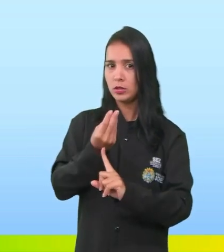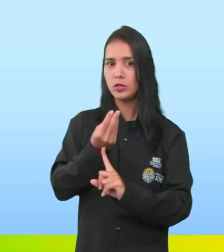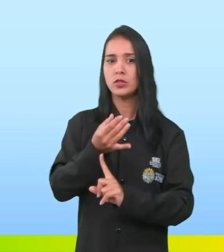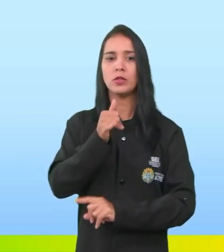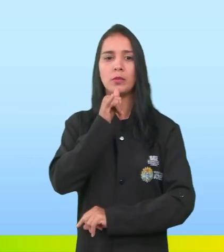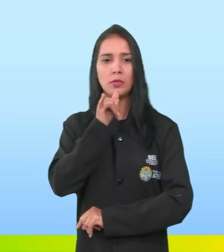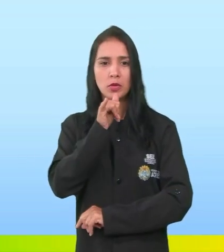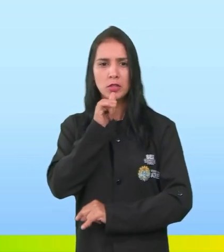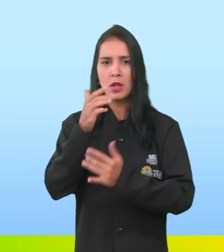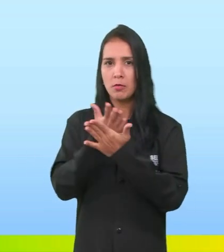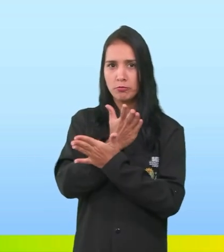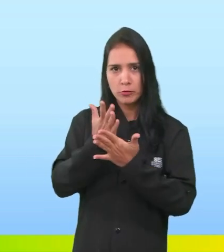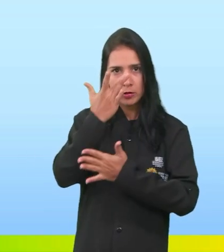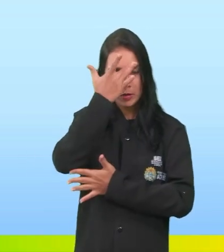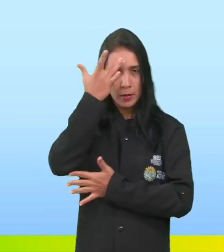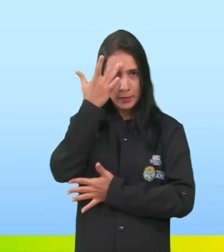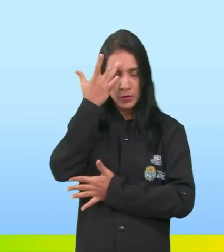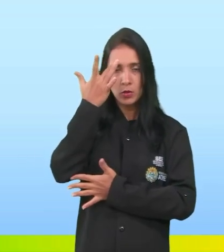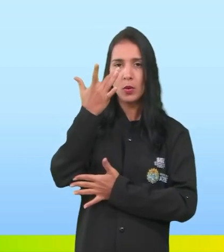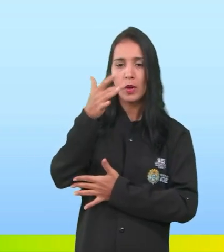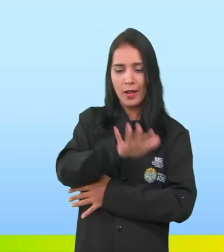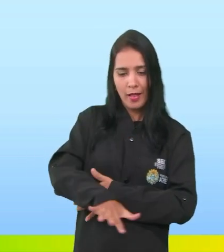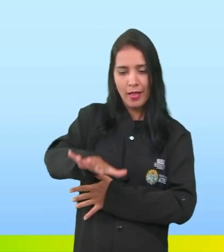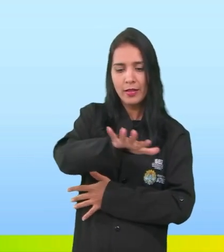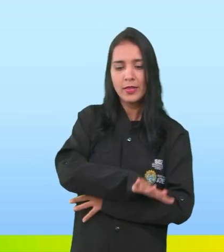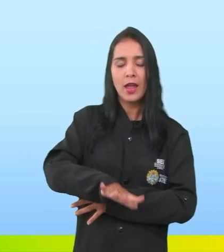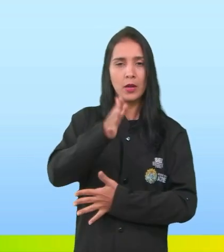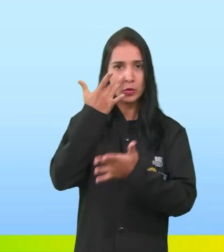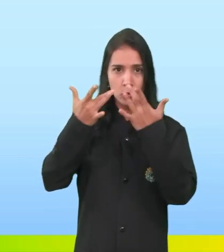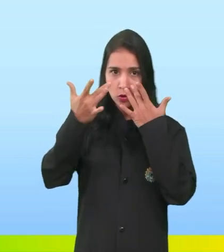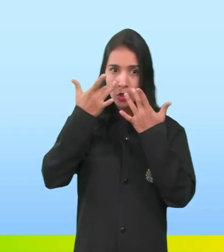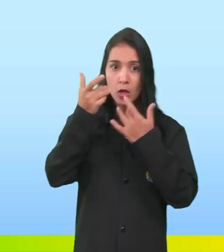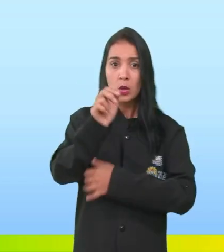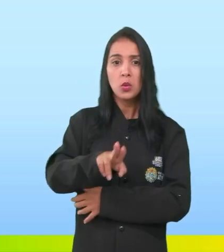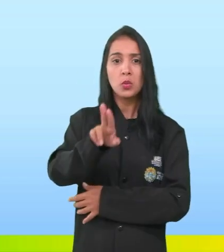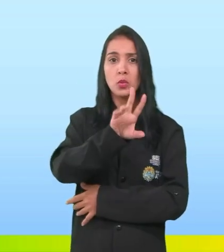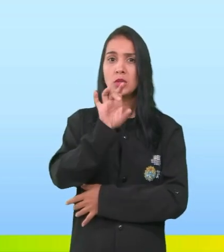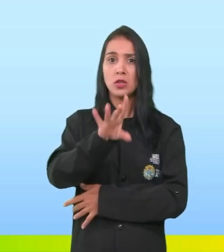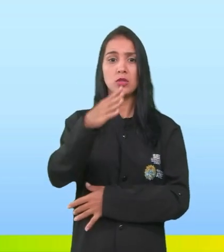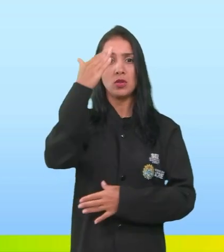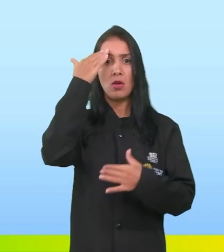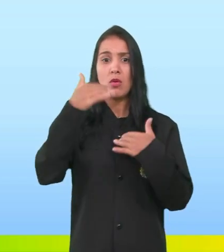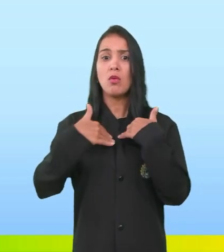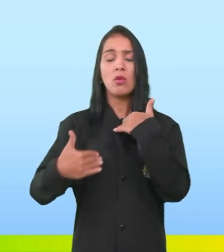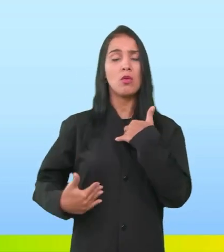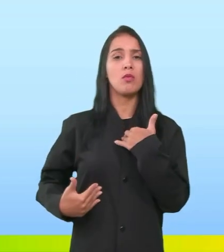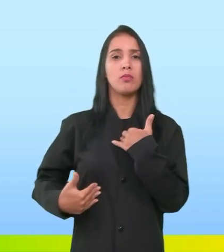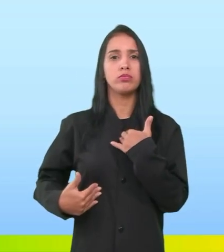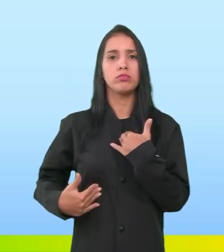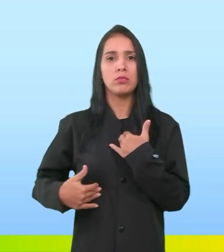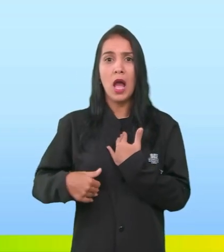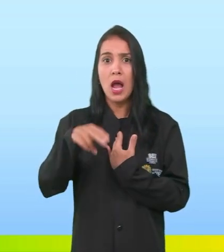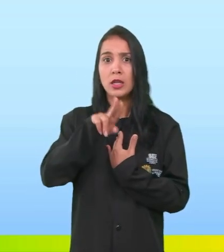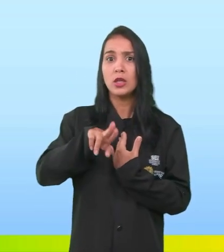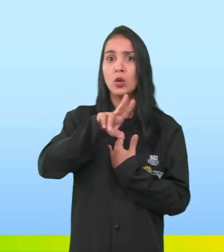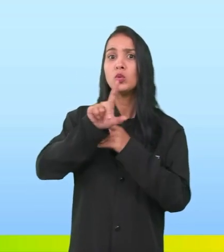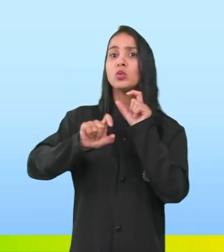os artistas, eles utilizam somente o corpo para trazer questionamentos, para